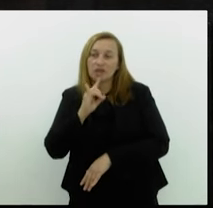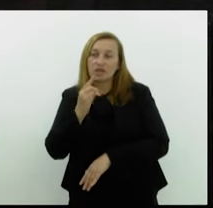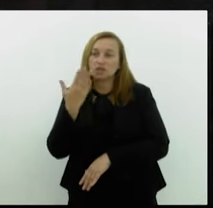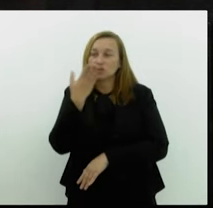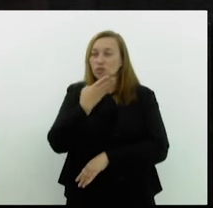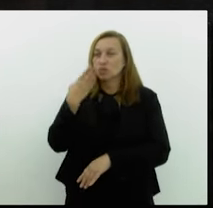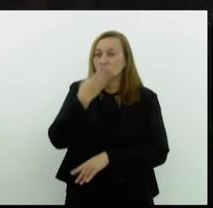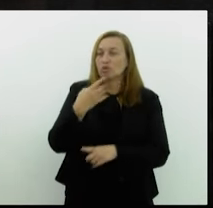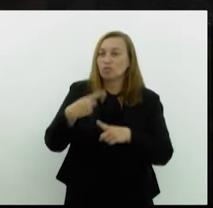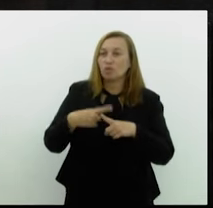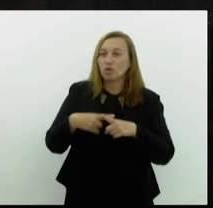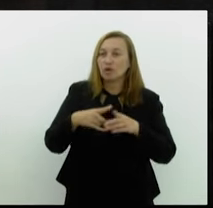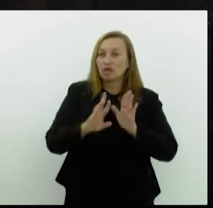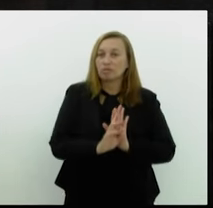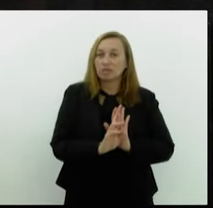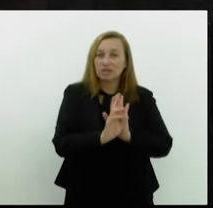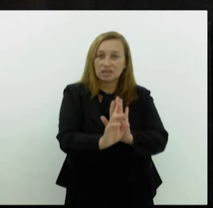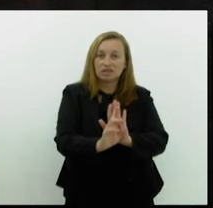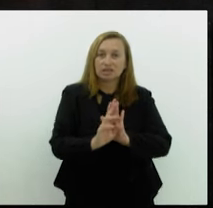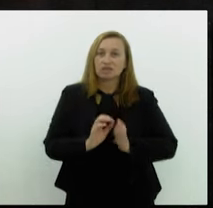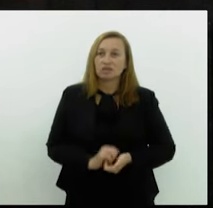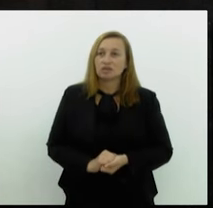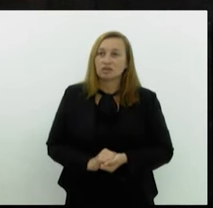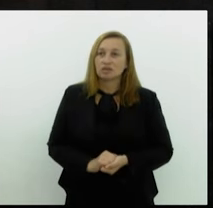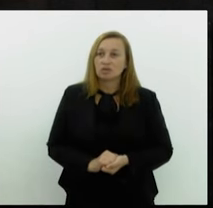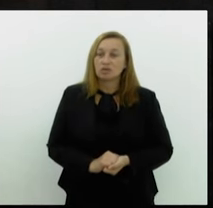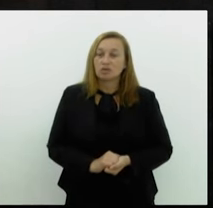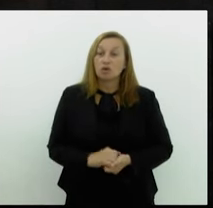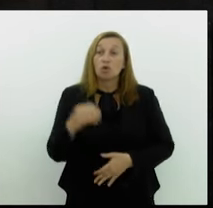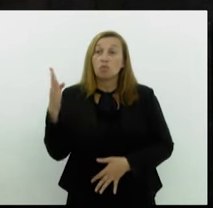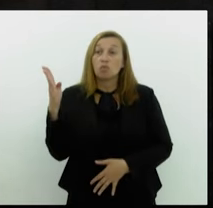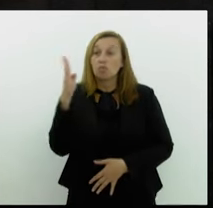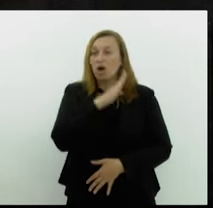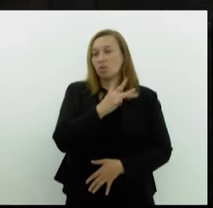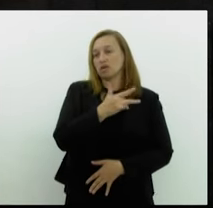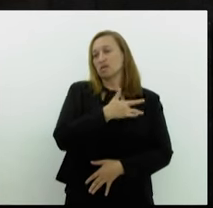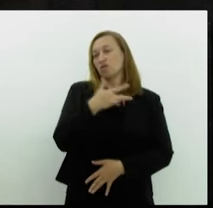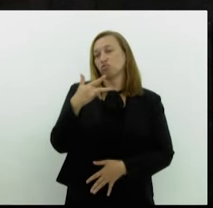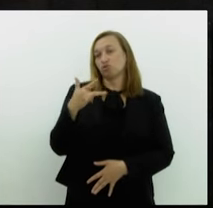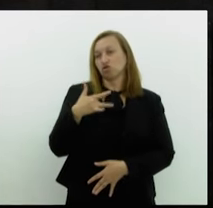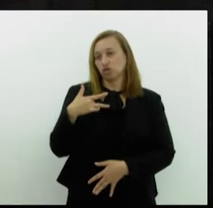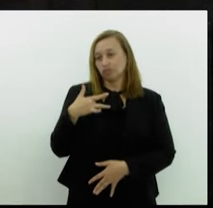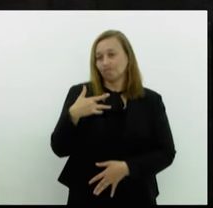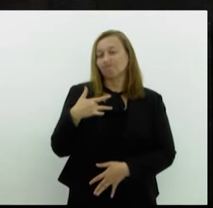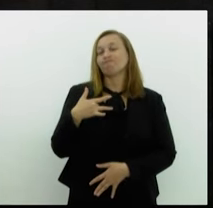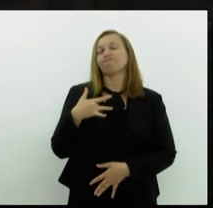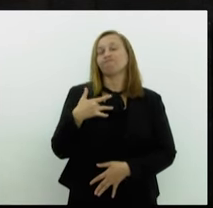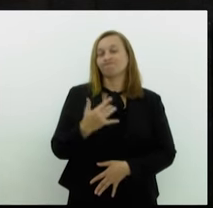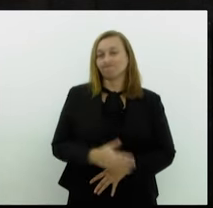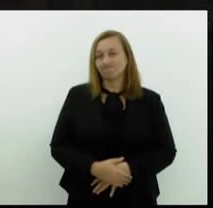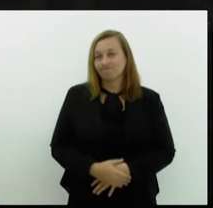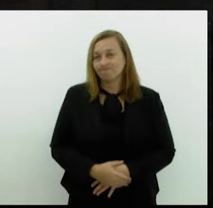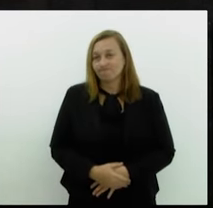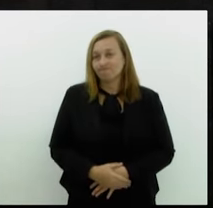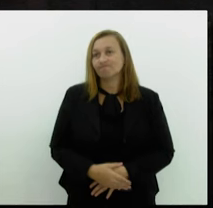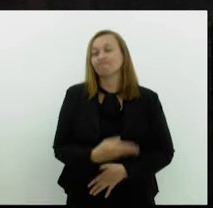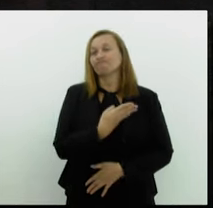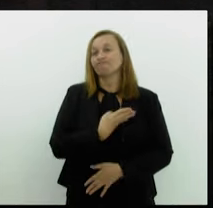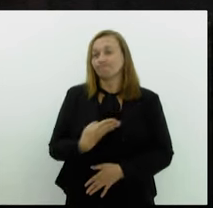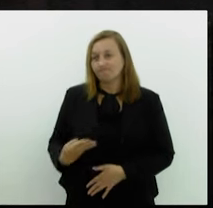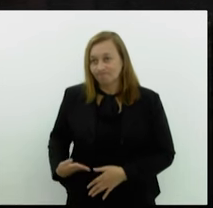porque representam um mal imenso à saúde